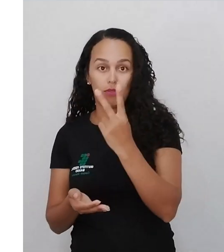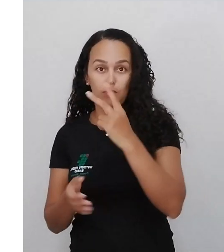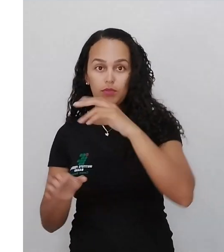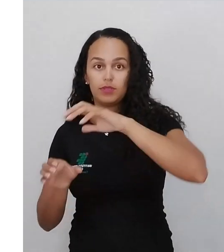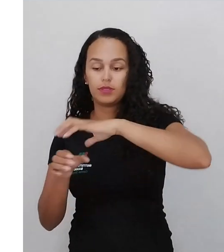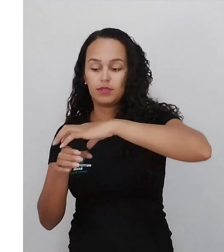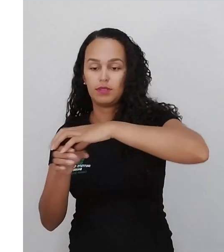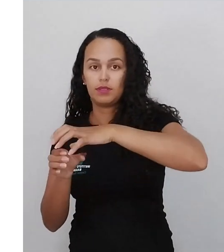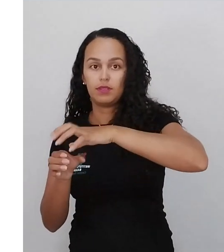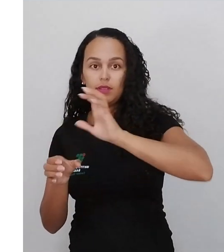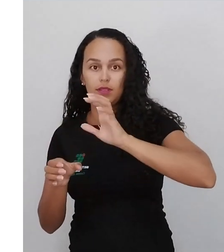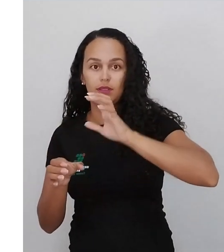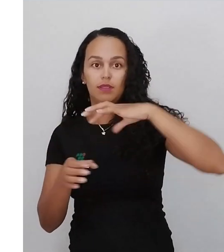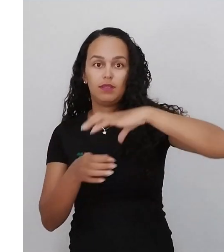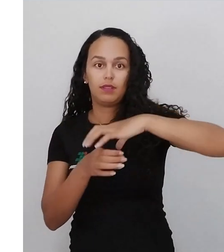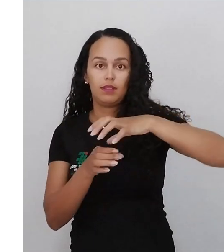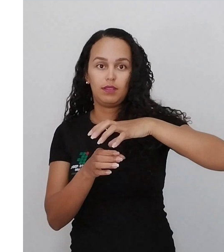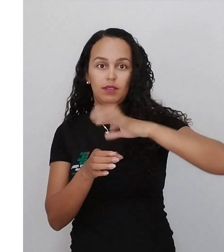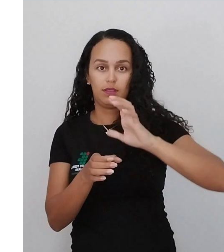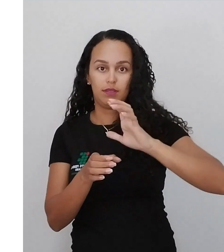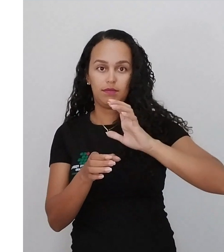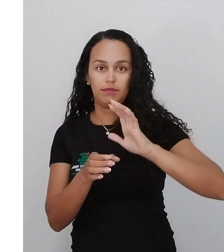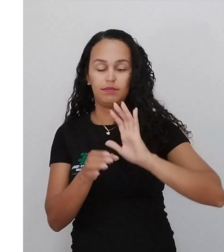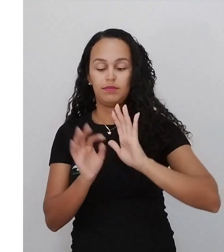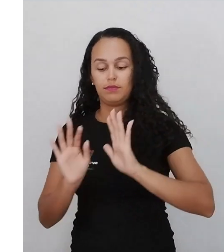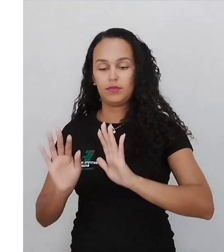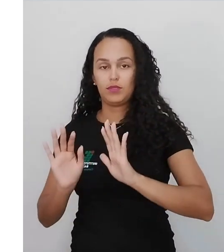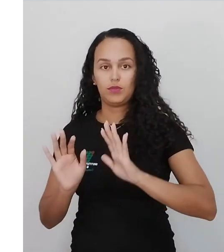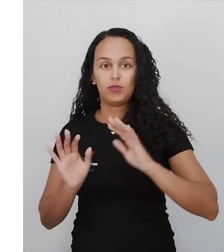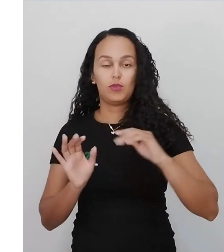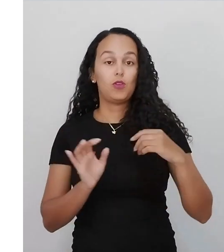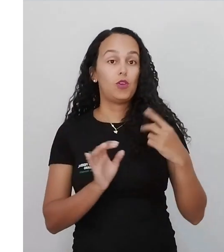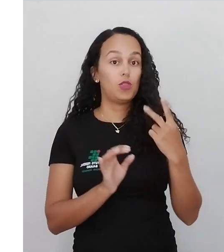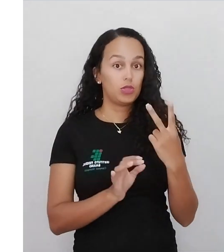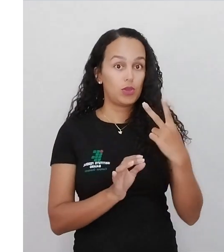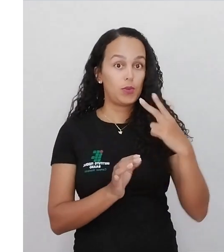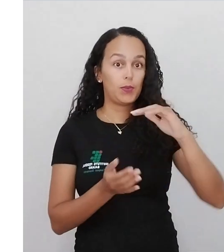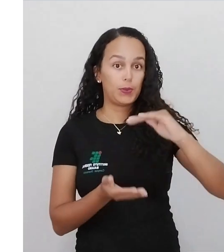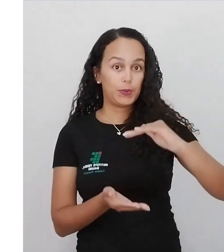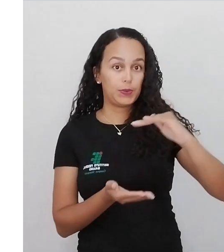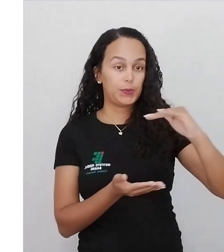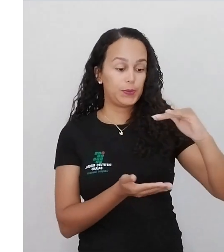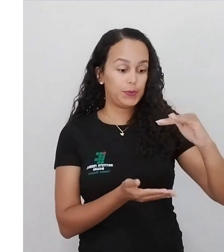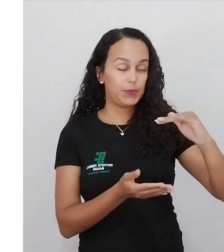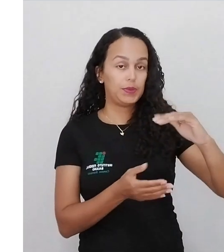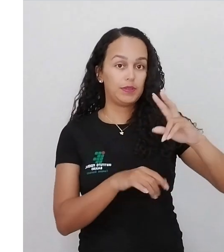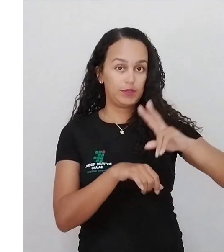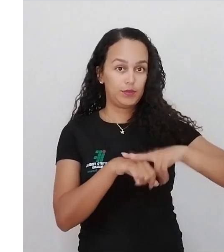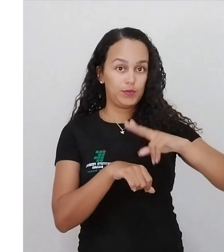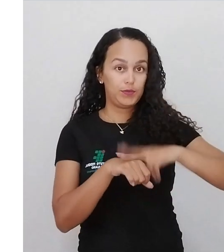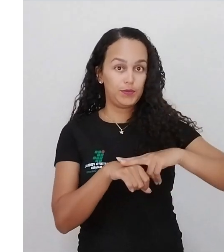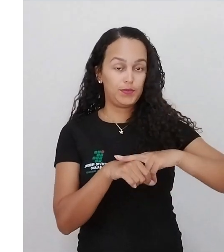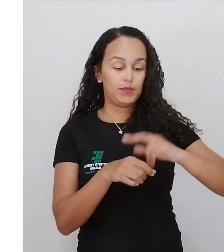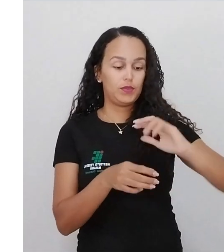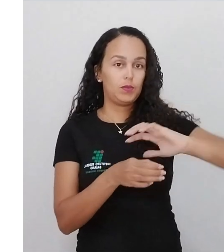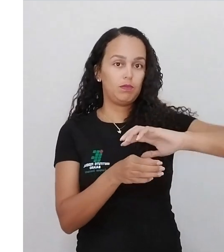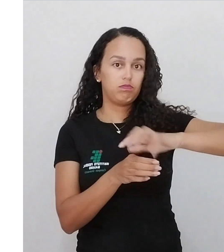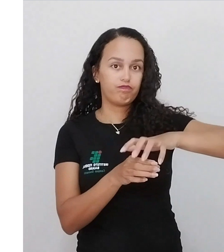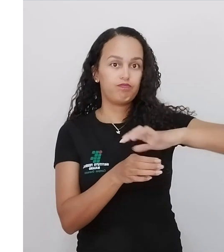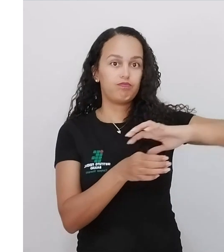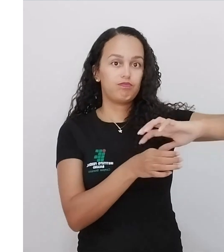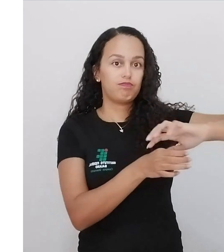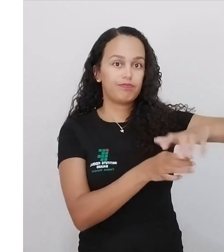tampados. Se fosse possível, né, acontecer a geração espontânea a partir de uma matéria orgânica